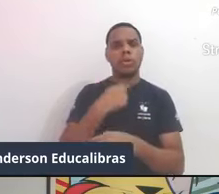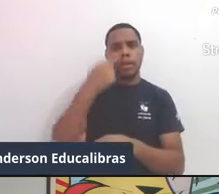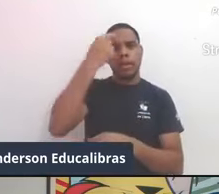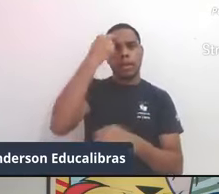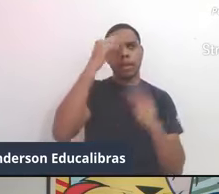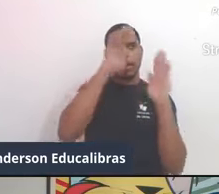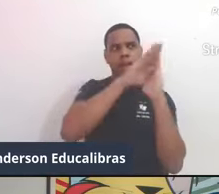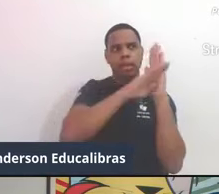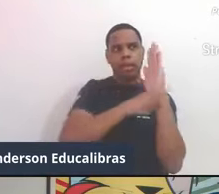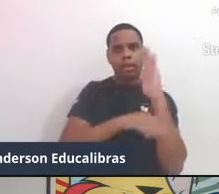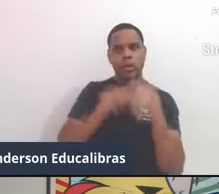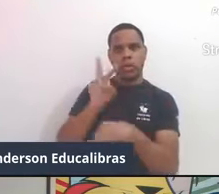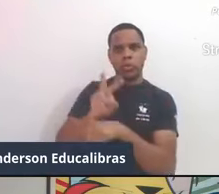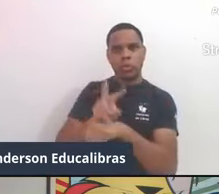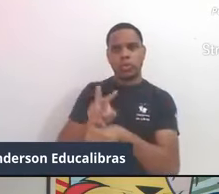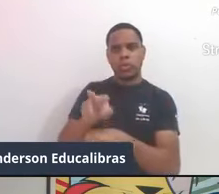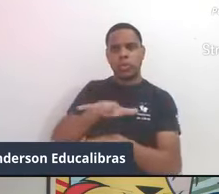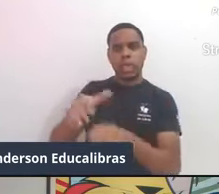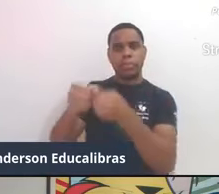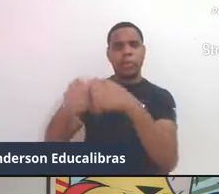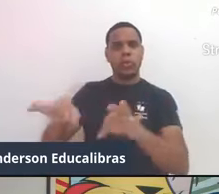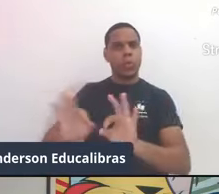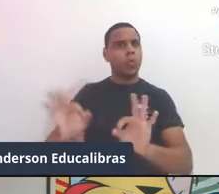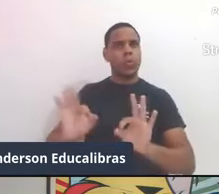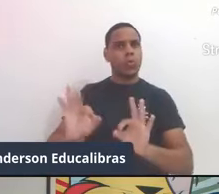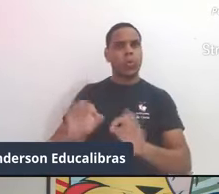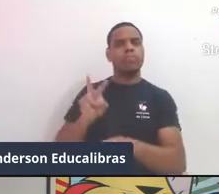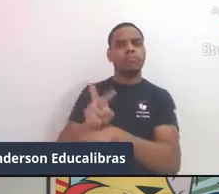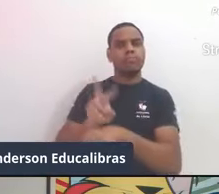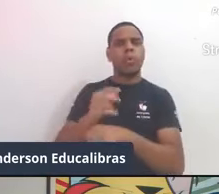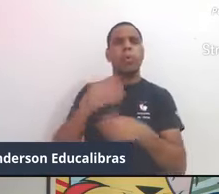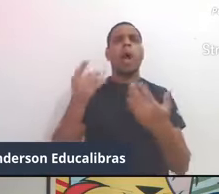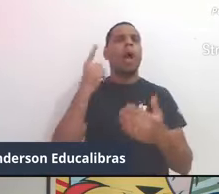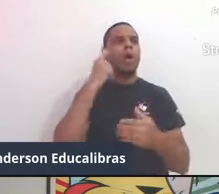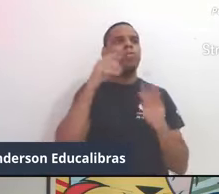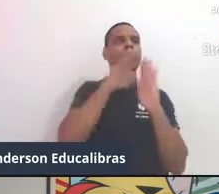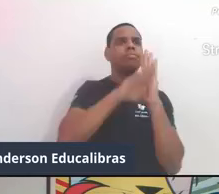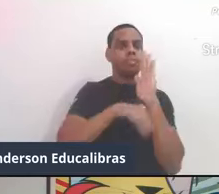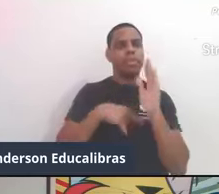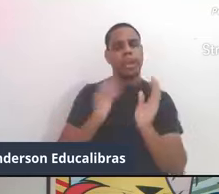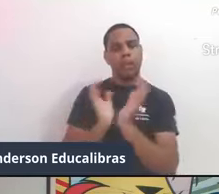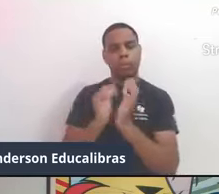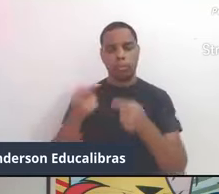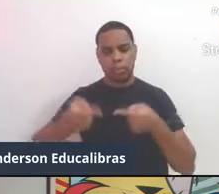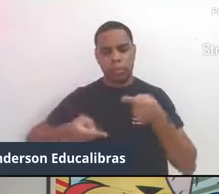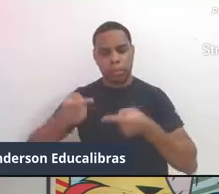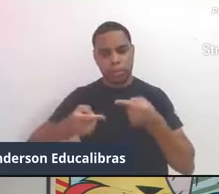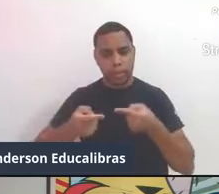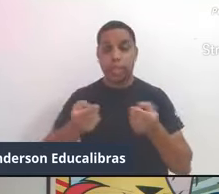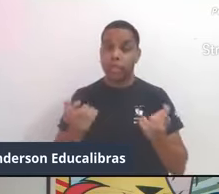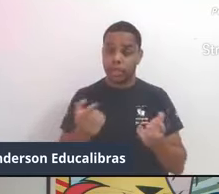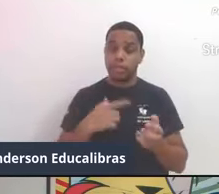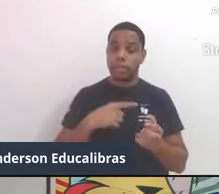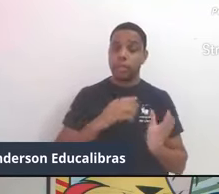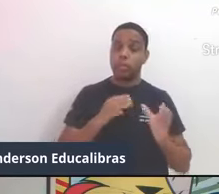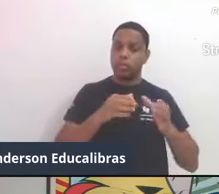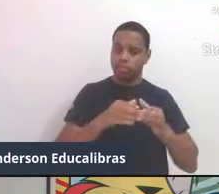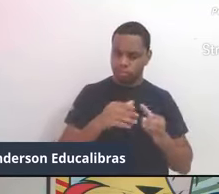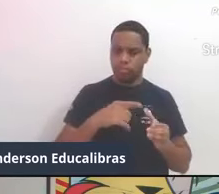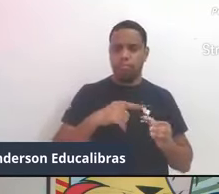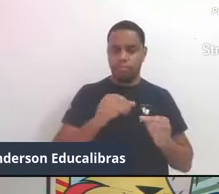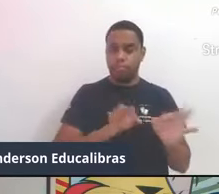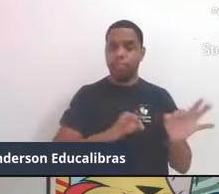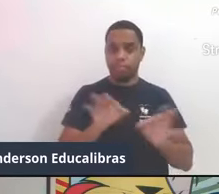para evitar danos maiores por tudo que vem vindo, né? Acho que a gente hoje tem algumas iniciativas mais robustas, né? O